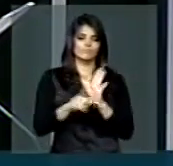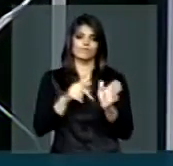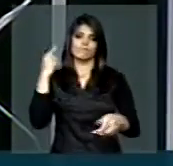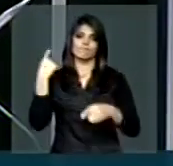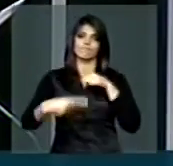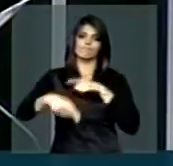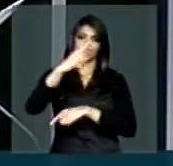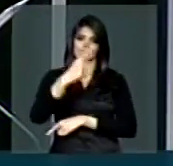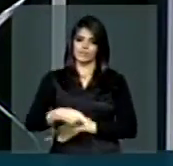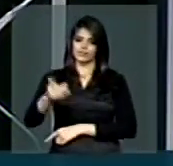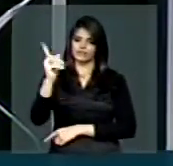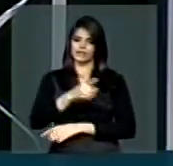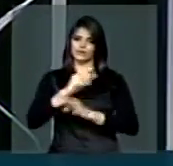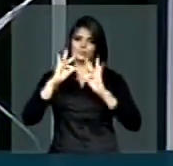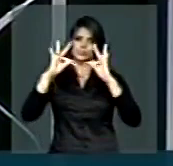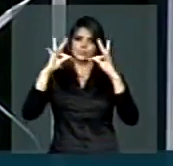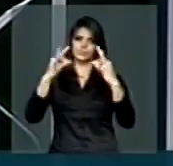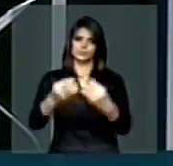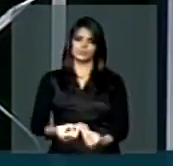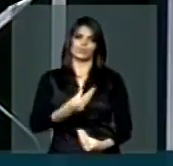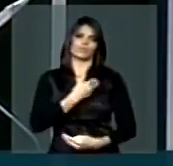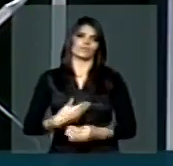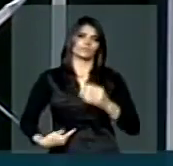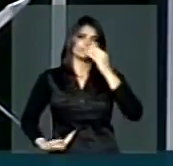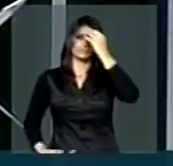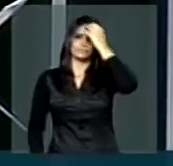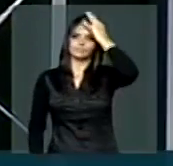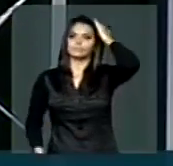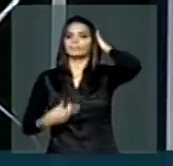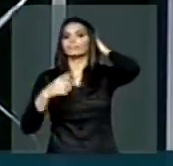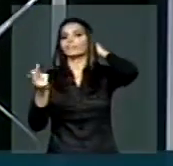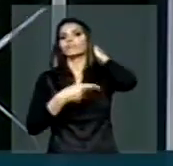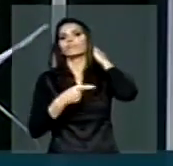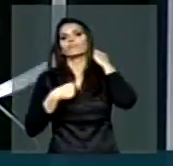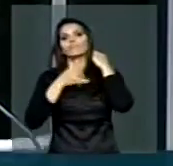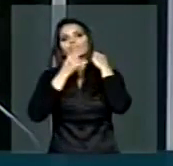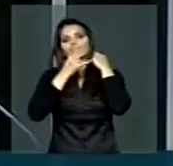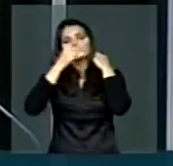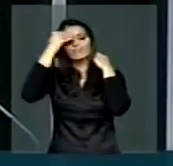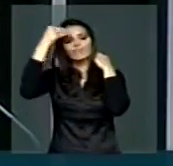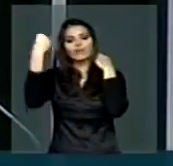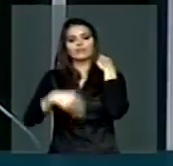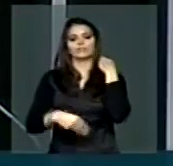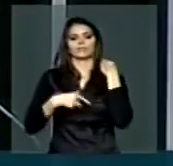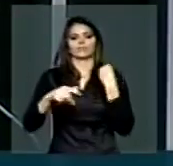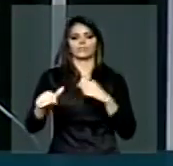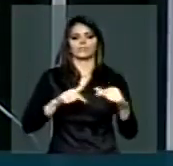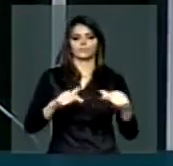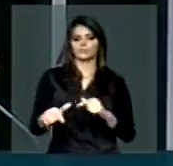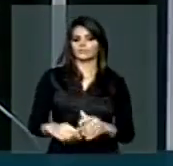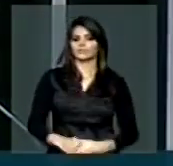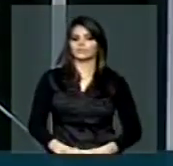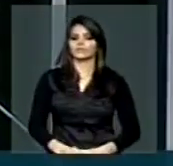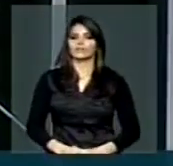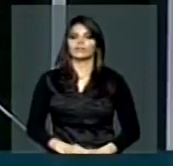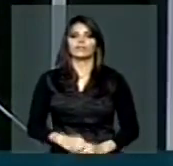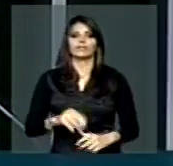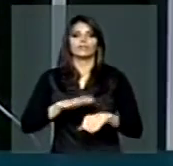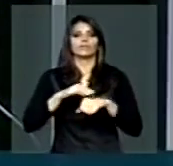vetado integralmente pelo governo, que causou decepção aos trabalhadores. Em